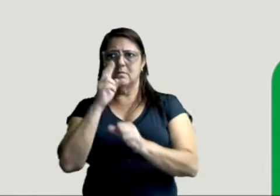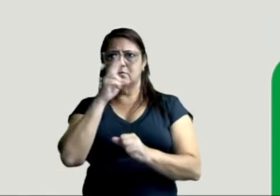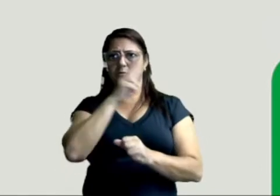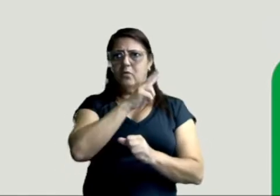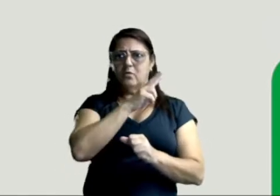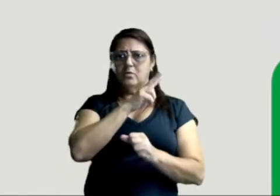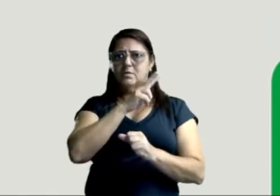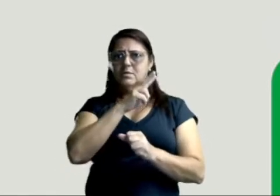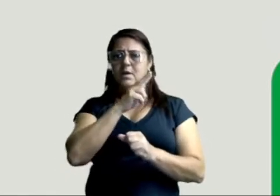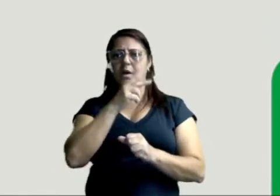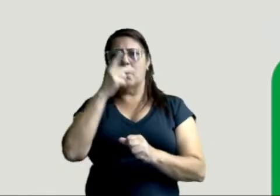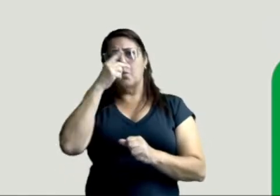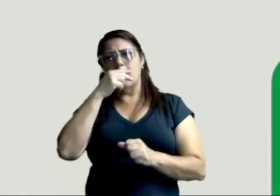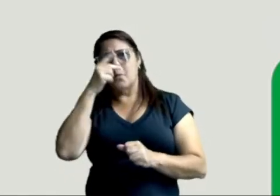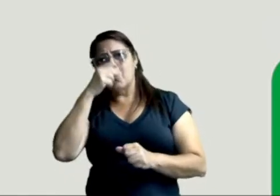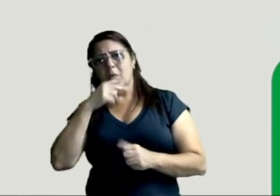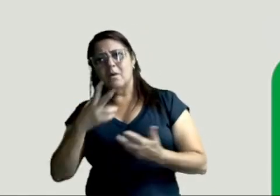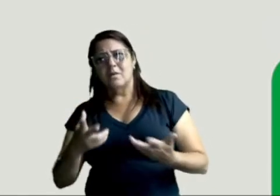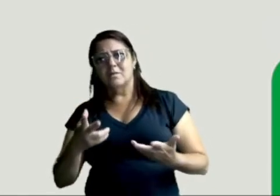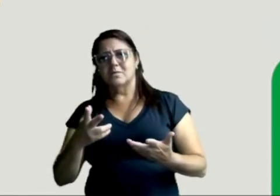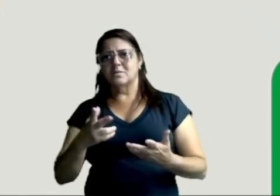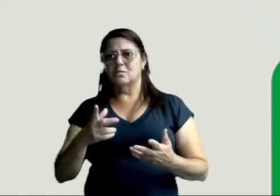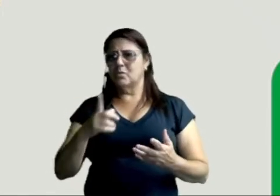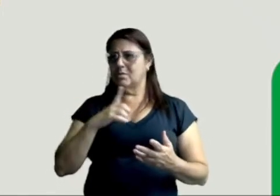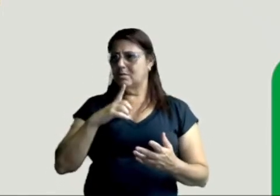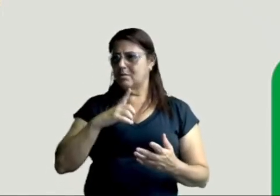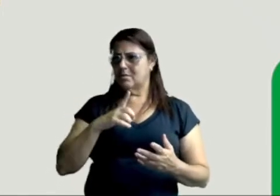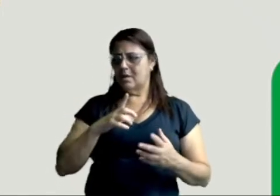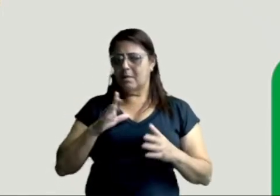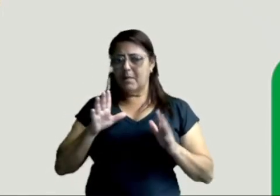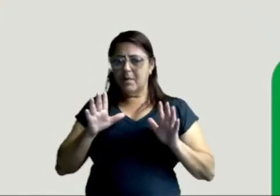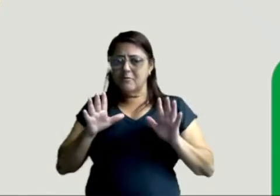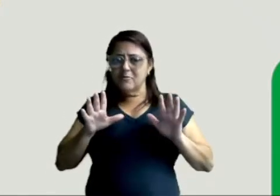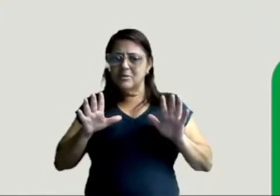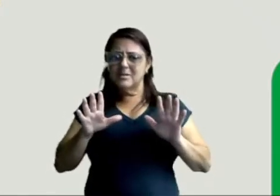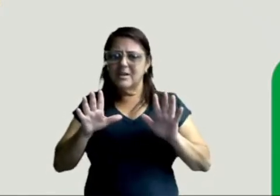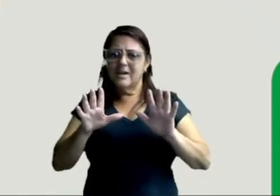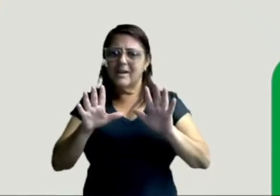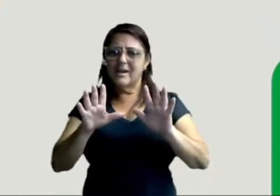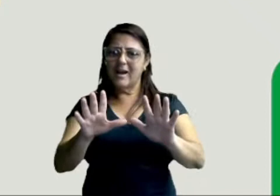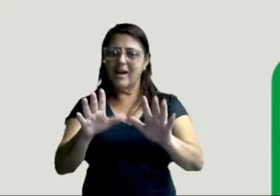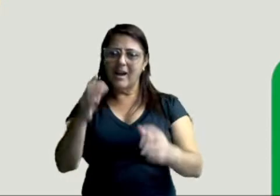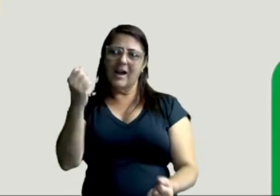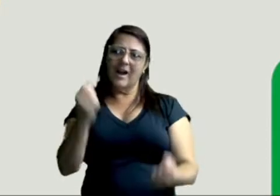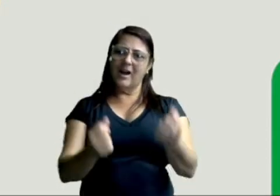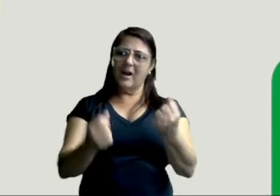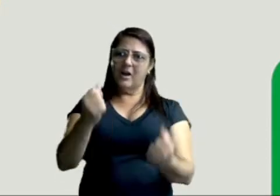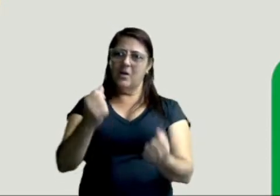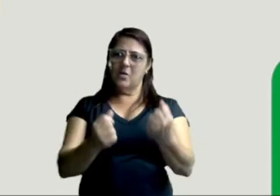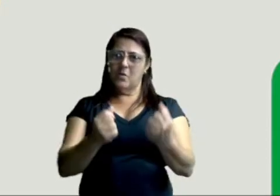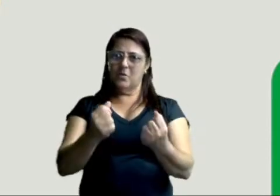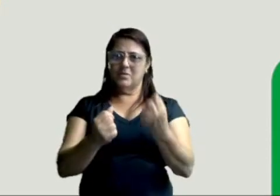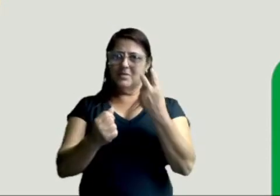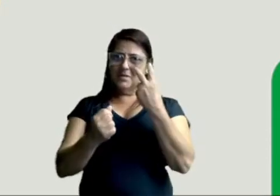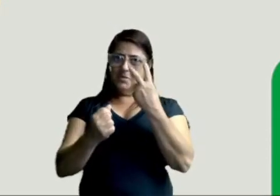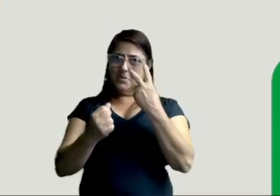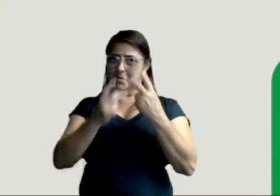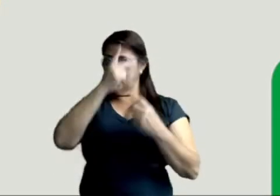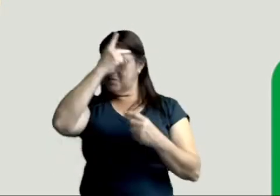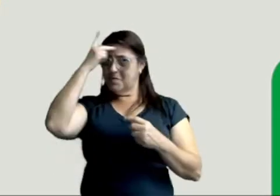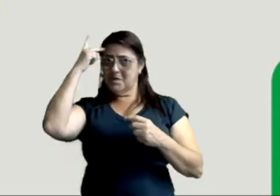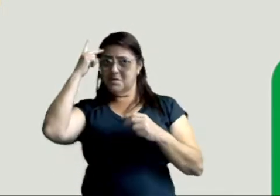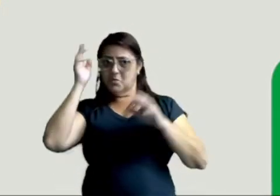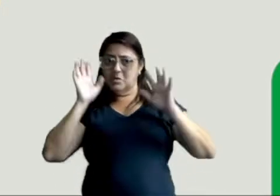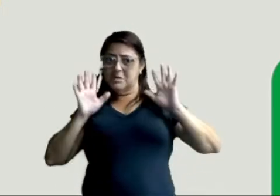sentido são os mesmos aplicados pela força. Então, uma pessoa que está aí, o carro